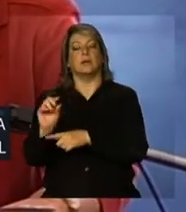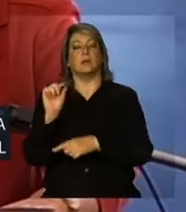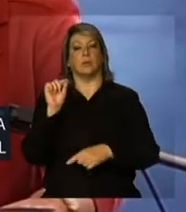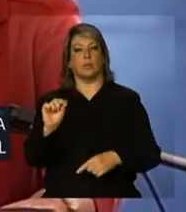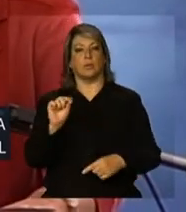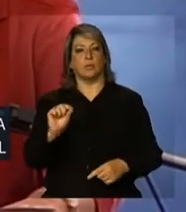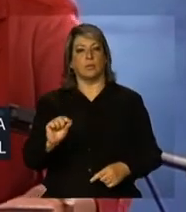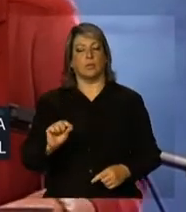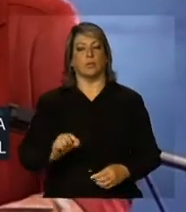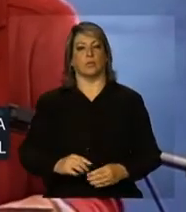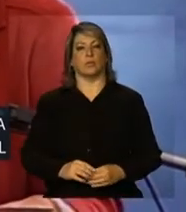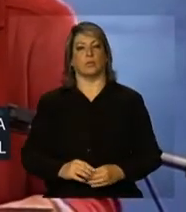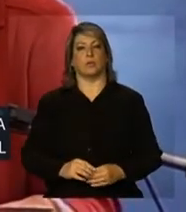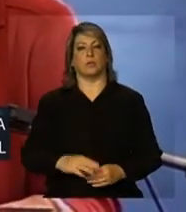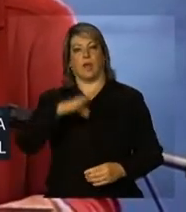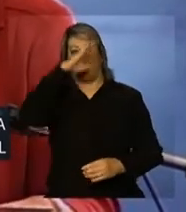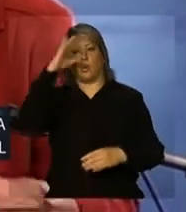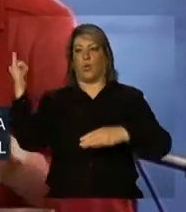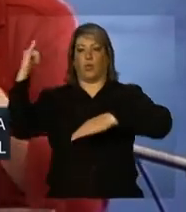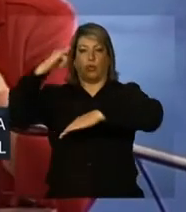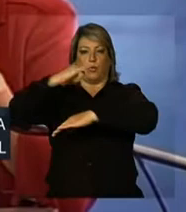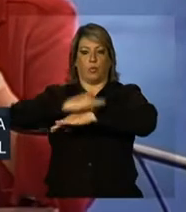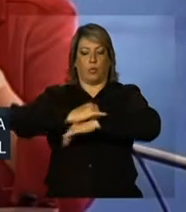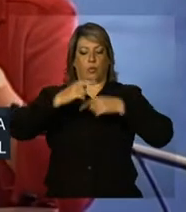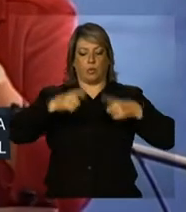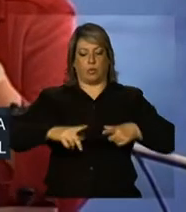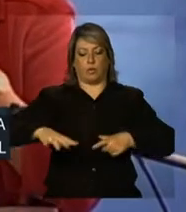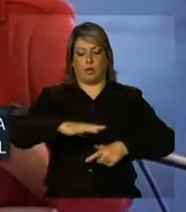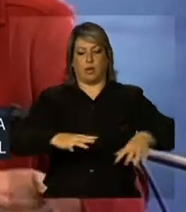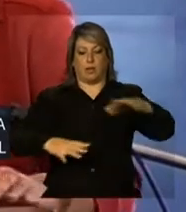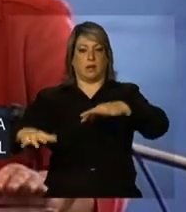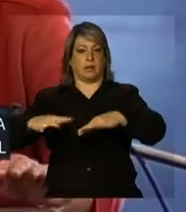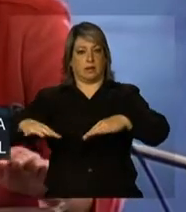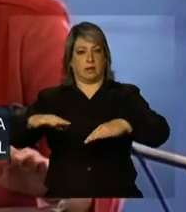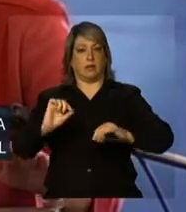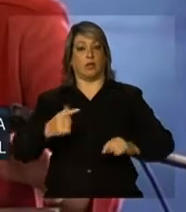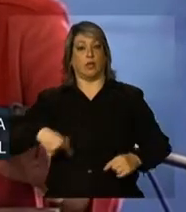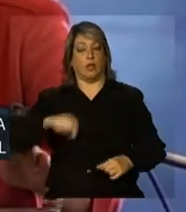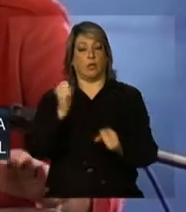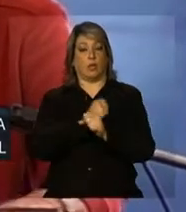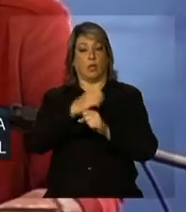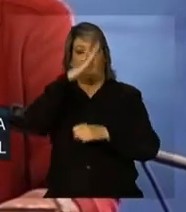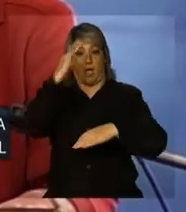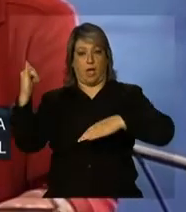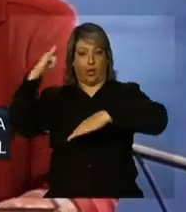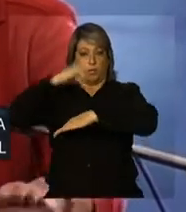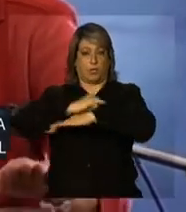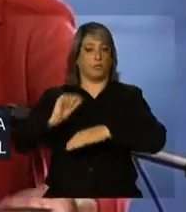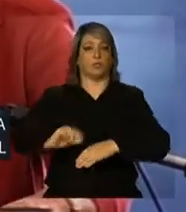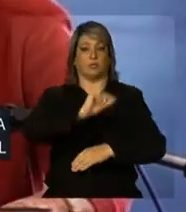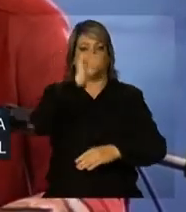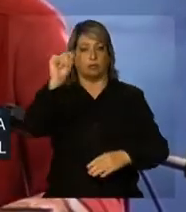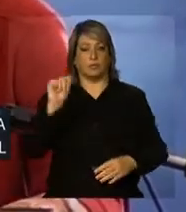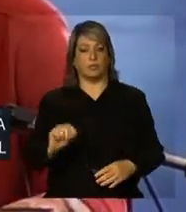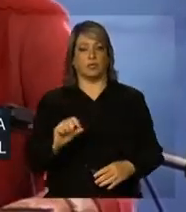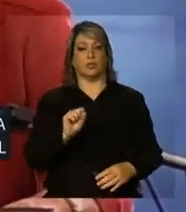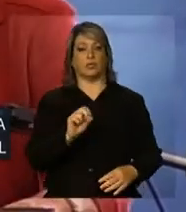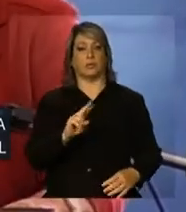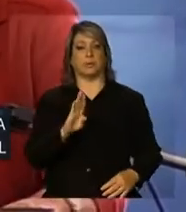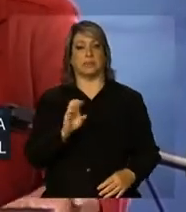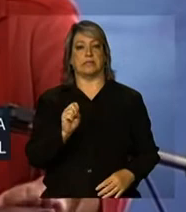dos aeroportos regionais e construímos para os aeroportos regionais um